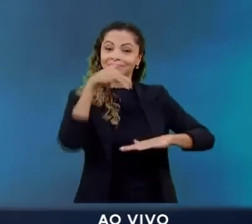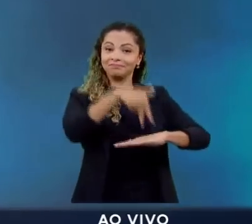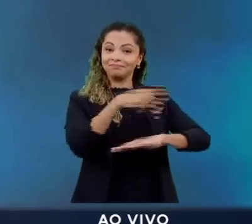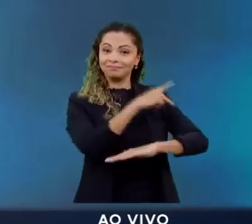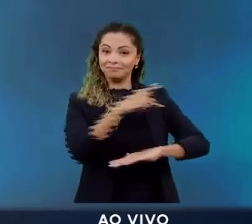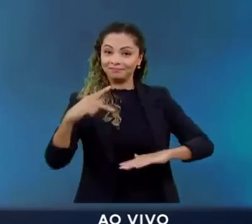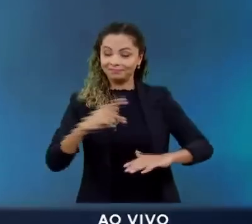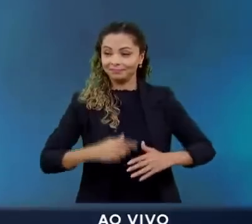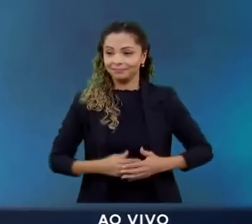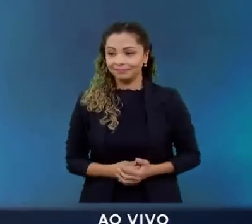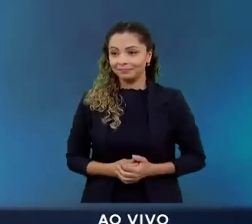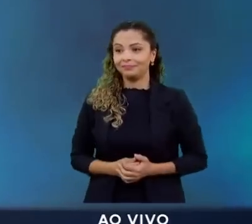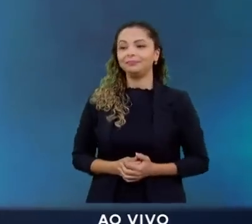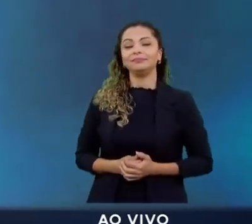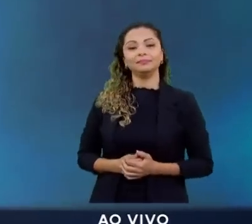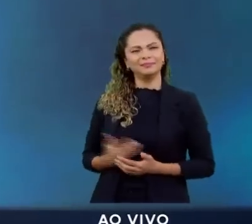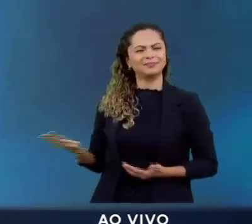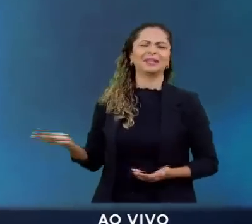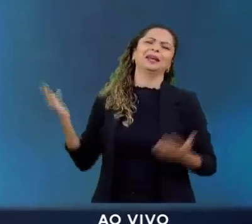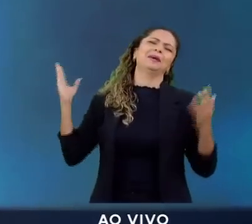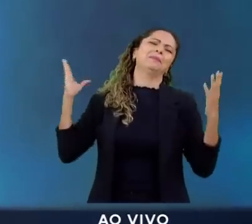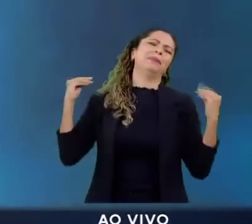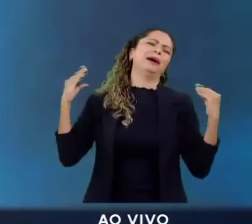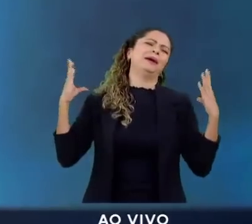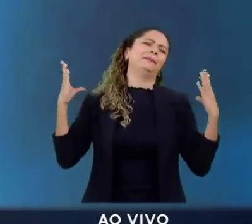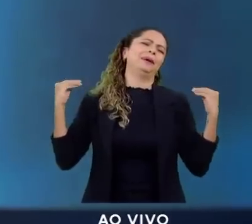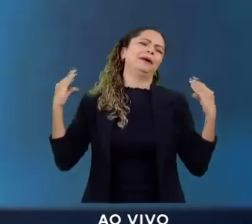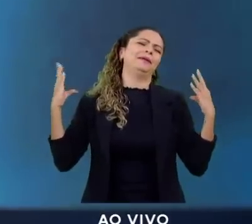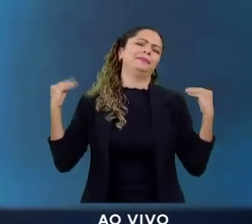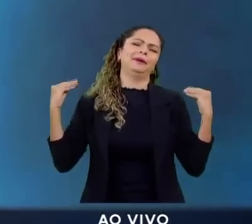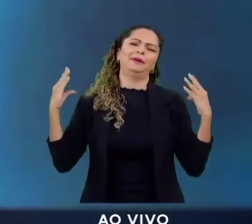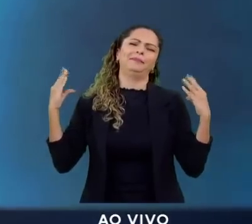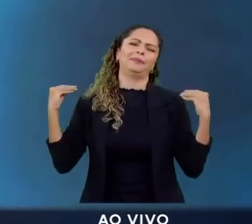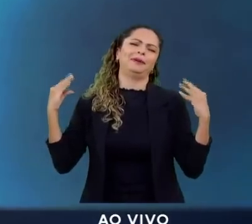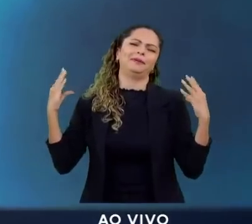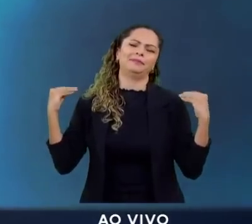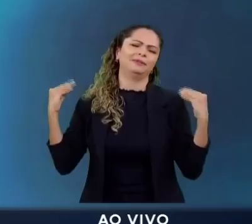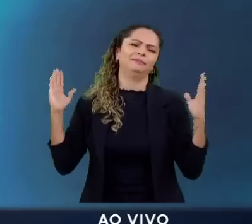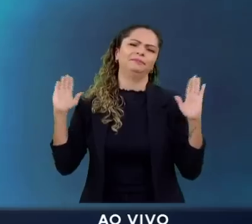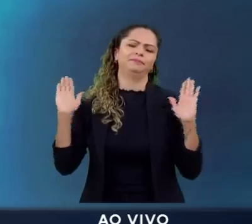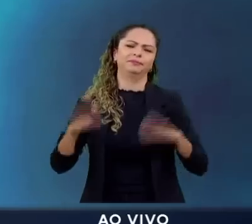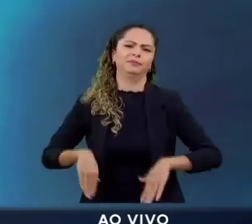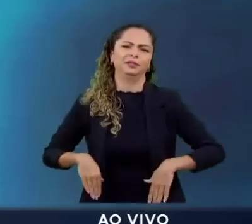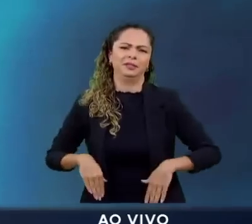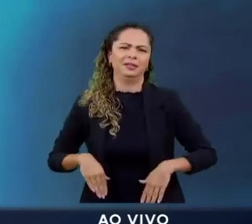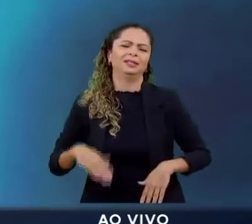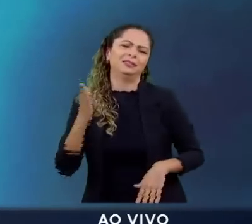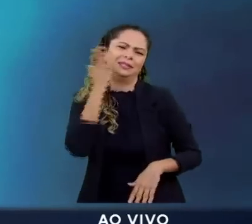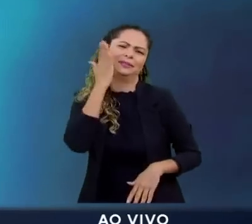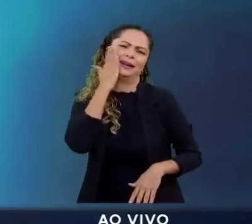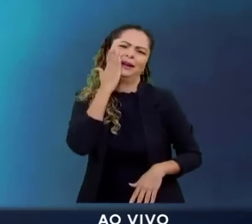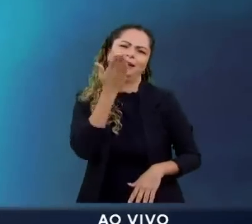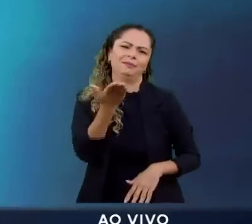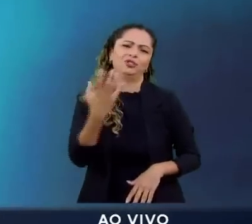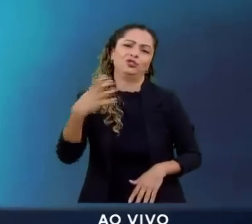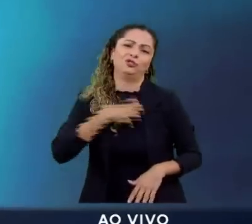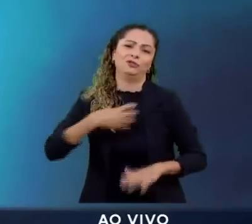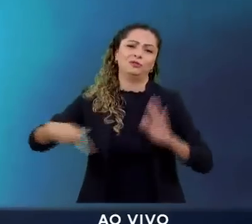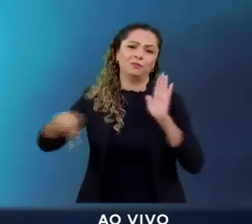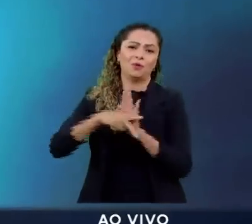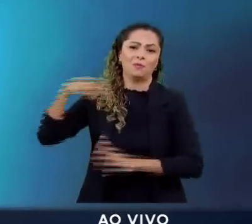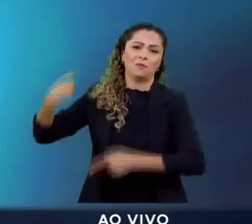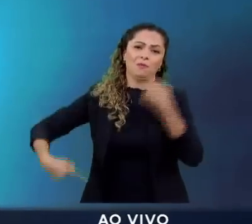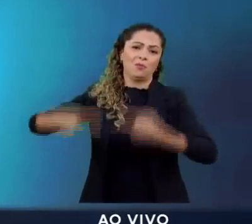falácias falácias e falácias nós já sabemos já estamos acostumados com esse tipo de discurso político mas eu quero